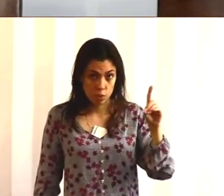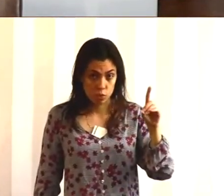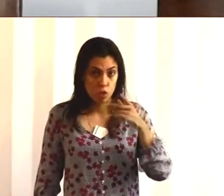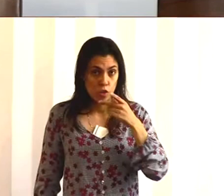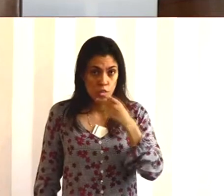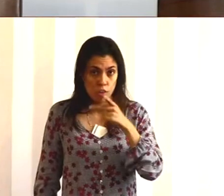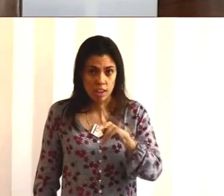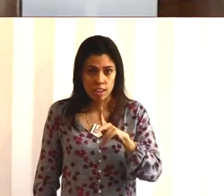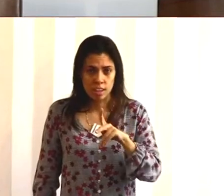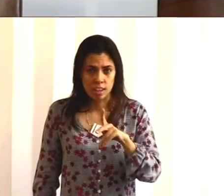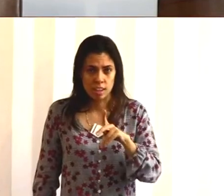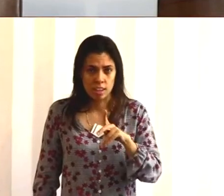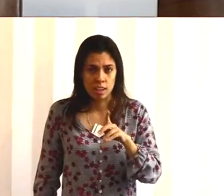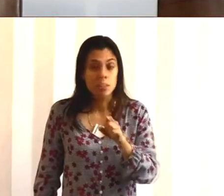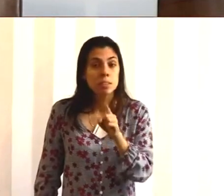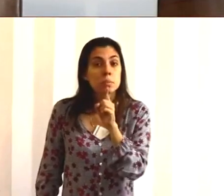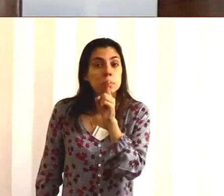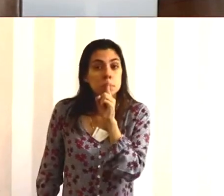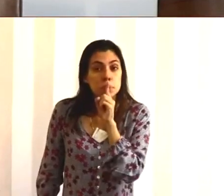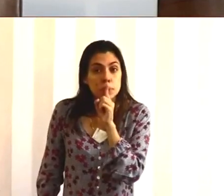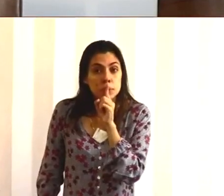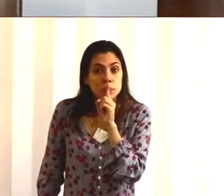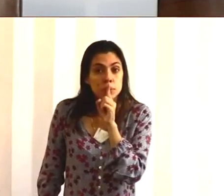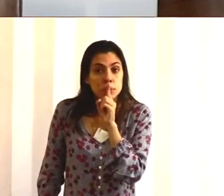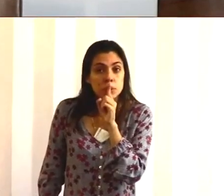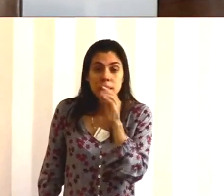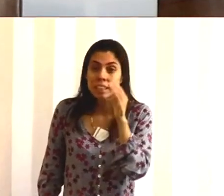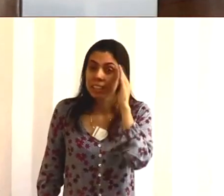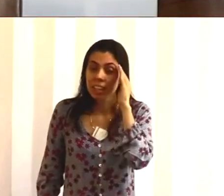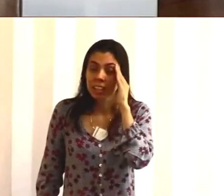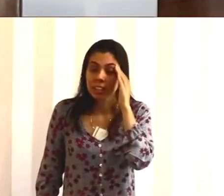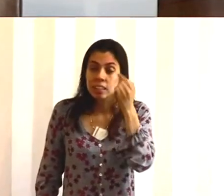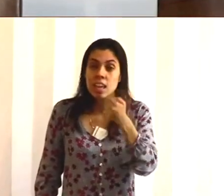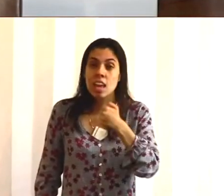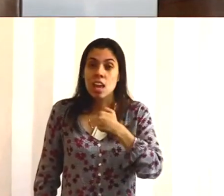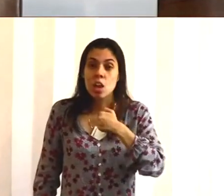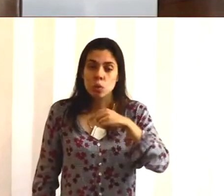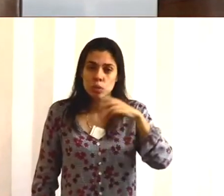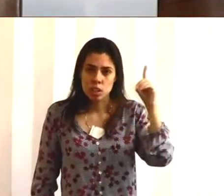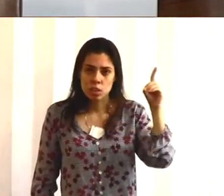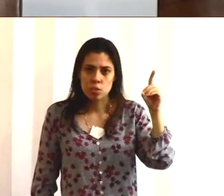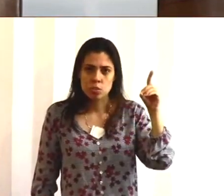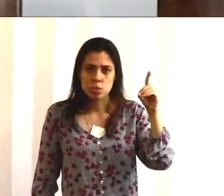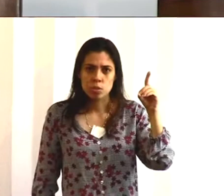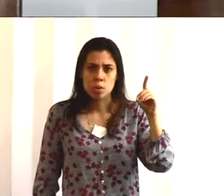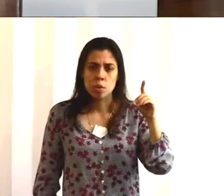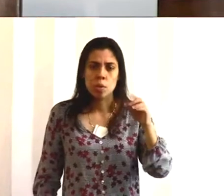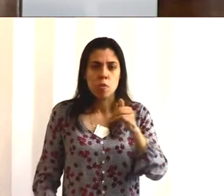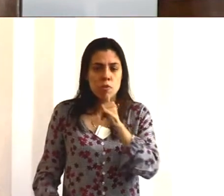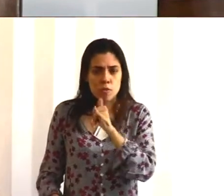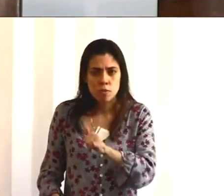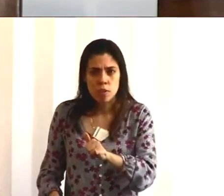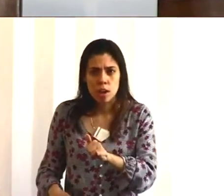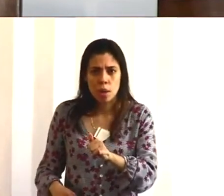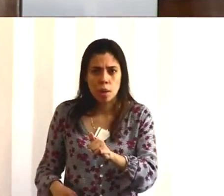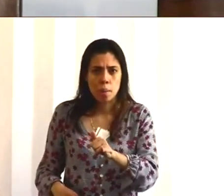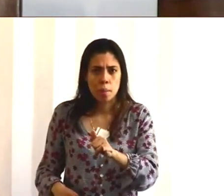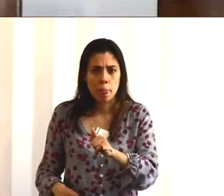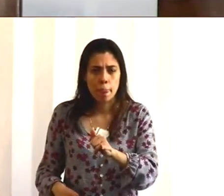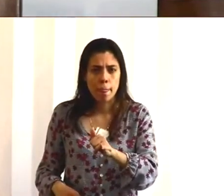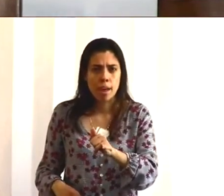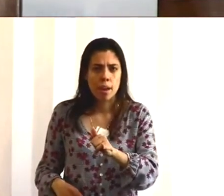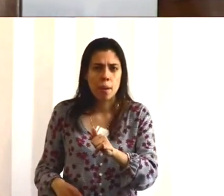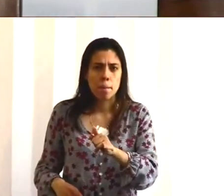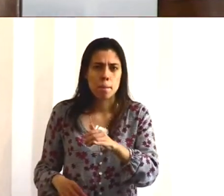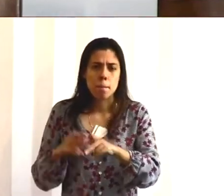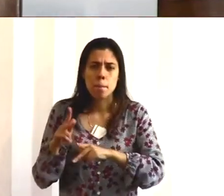eram dirigidas essas palavras para as nações inimigas, para mostrar: olha, o que eu faço com vocês